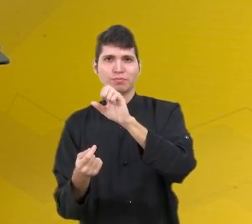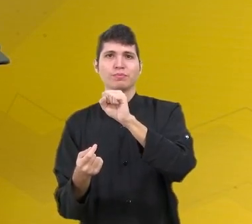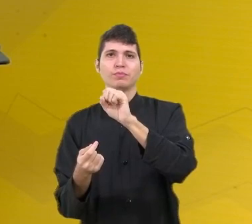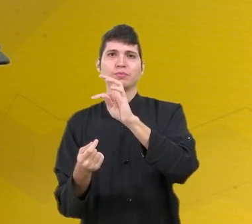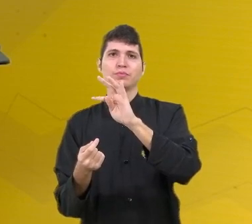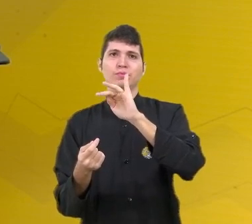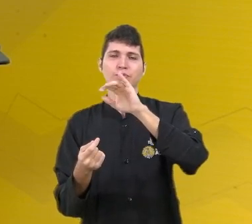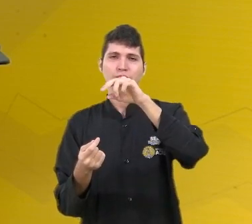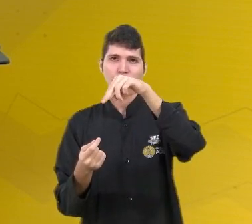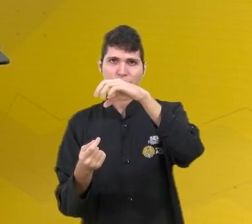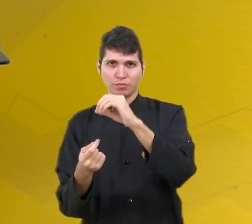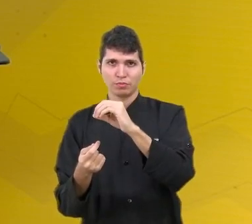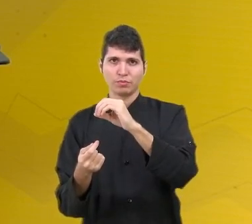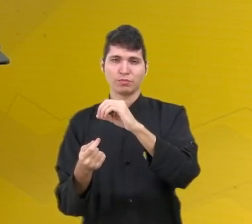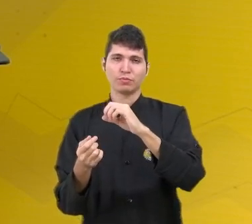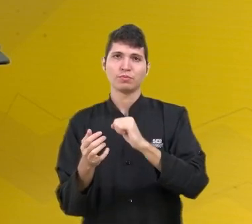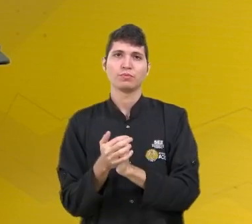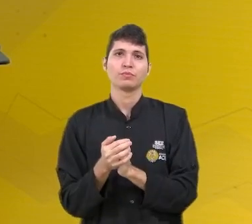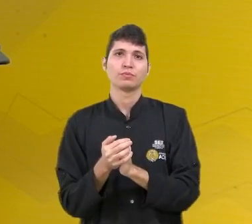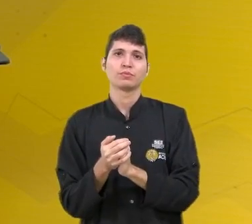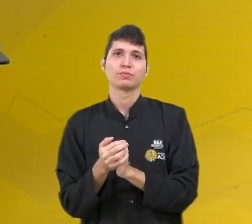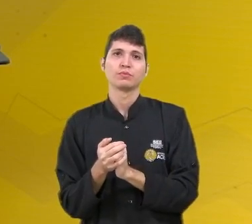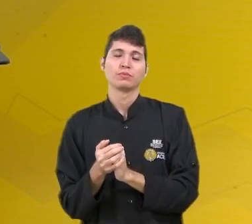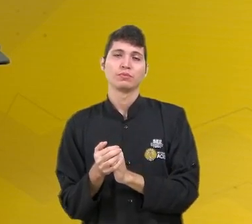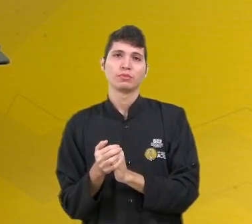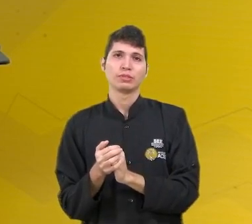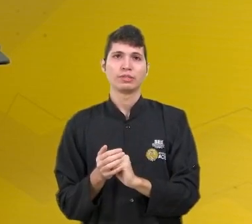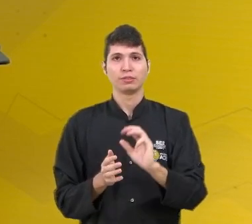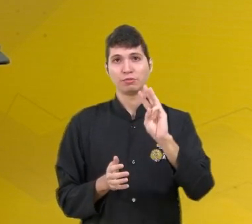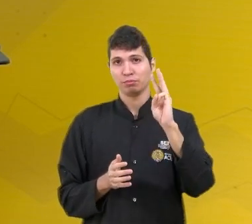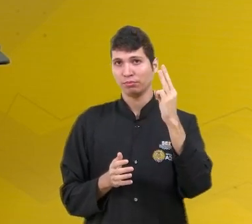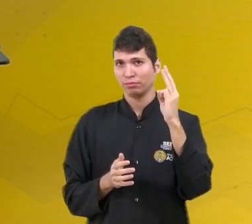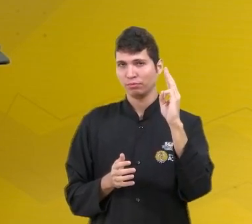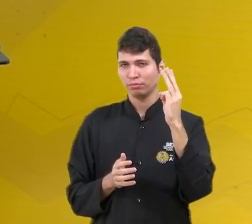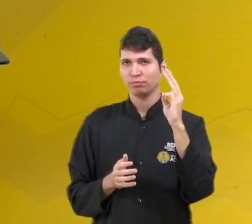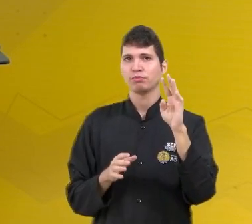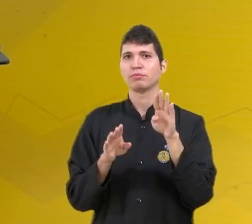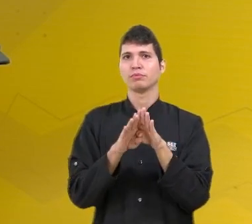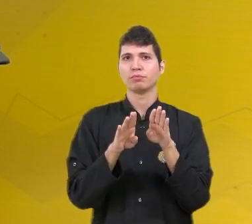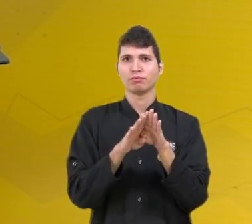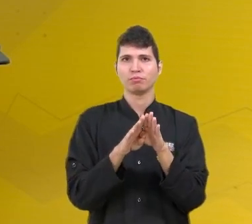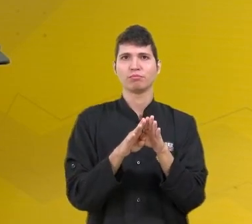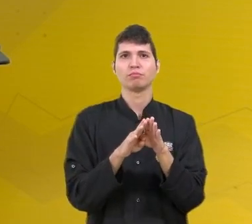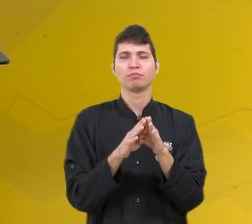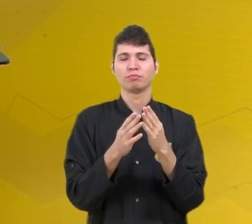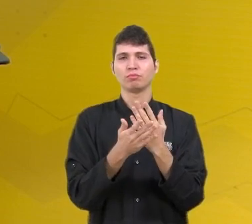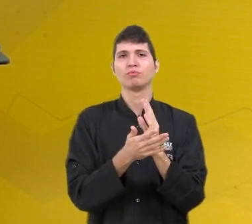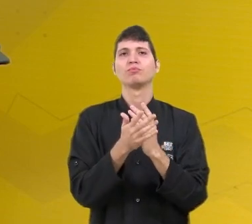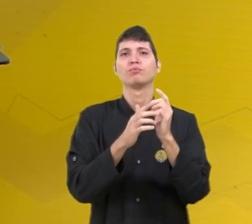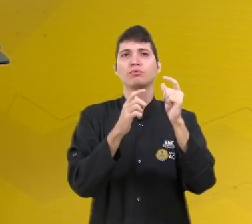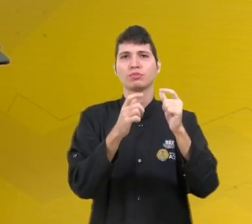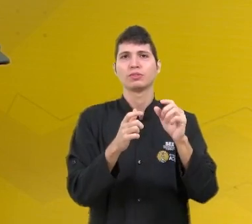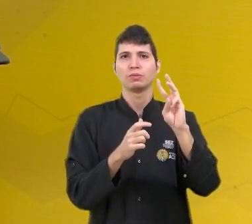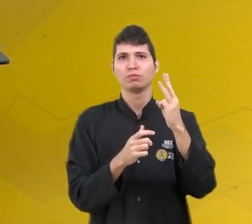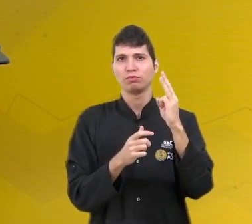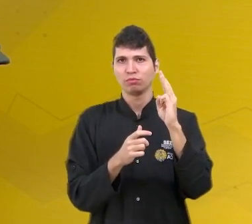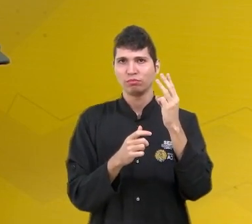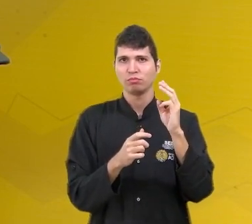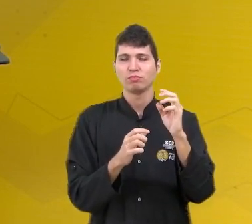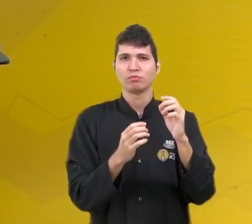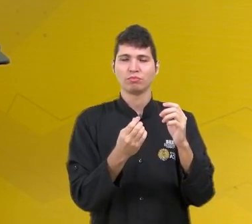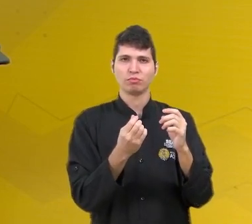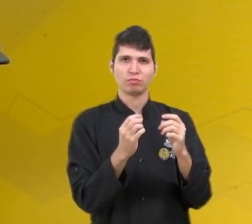ali do Nordeste e o Maranhão, né, a grande parte dele também. Lembrando que nessa regionalização aqui, parte do